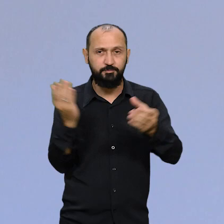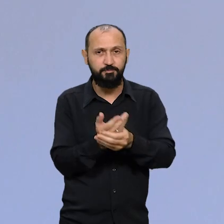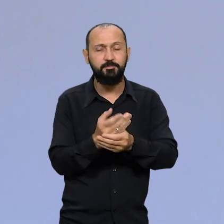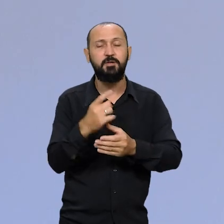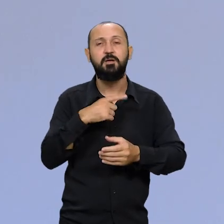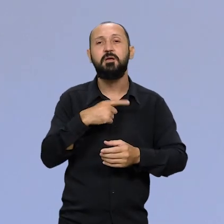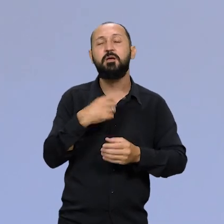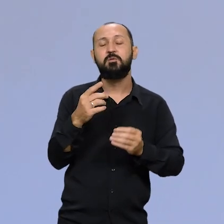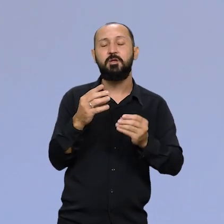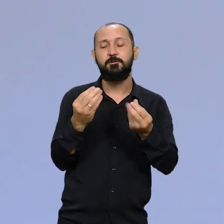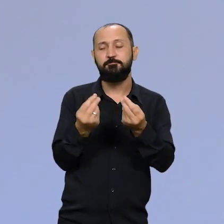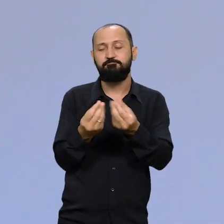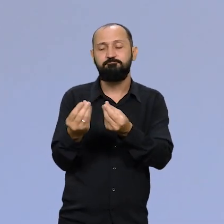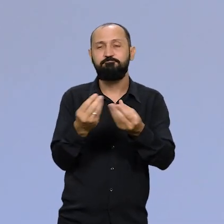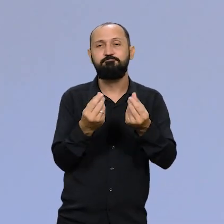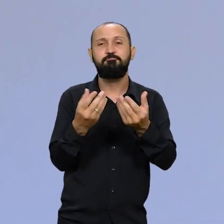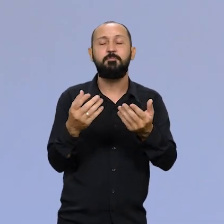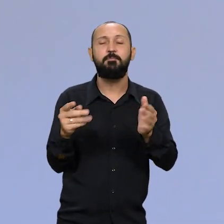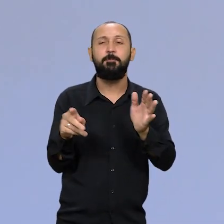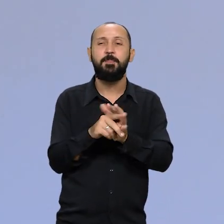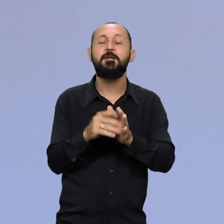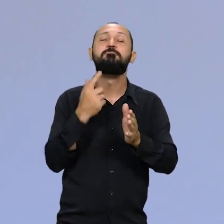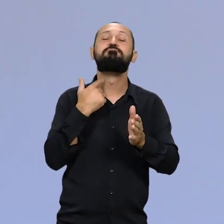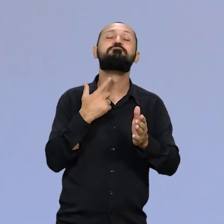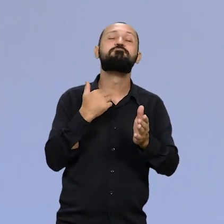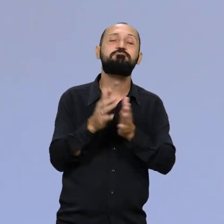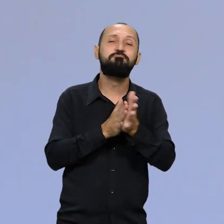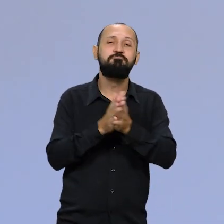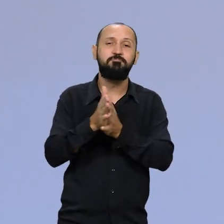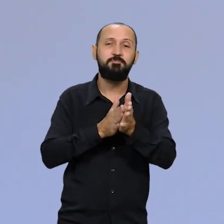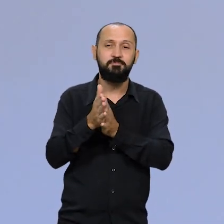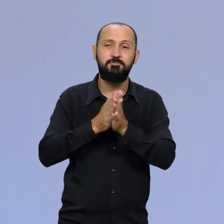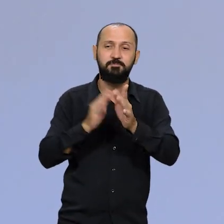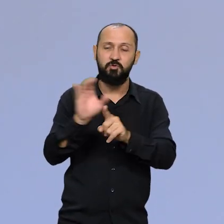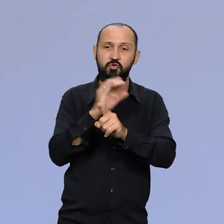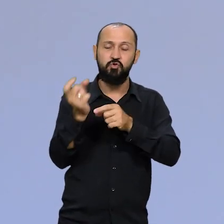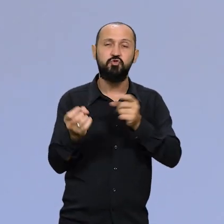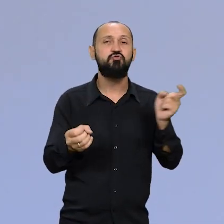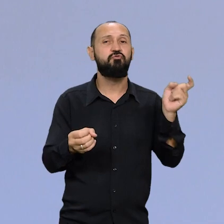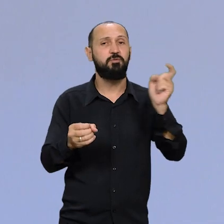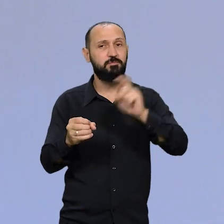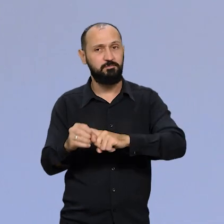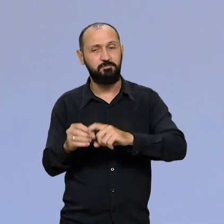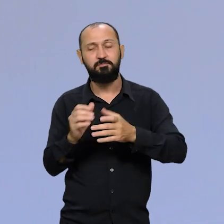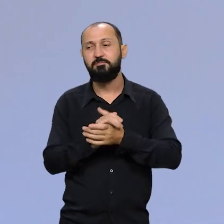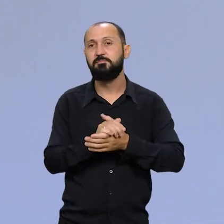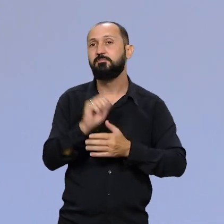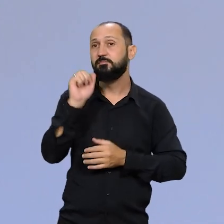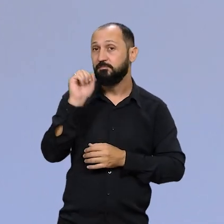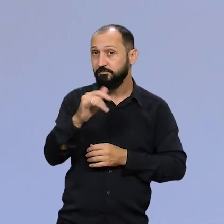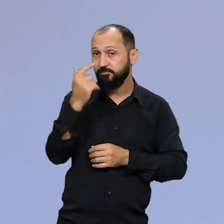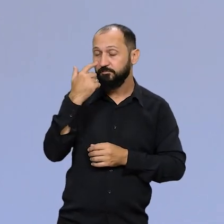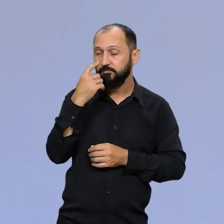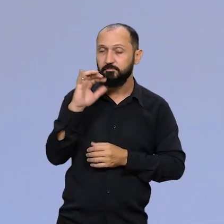temporal, tem que ter havido esbulho do não indígena contra o indígena, mas esse esbulho tem que perdurar